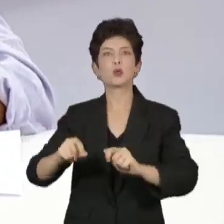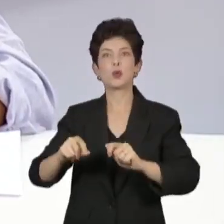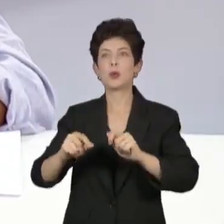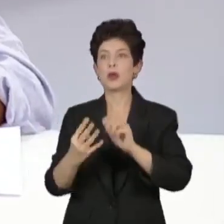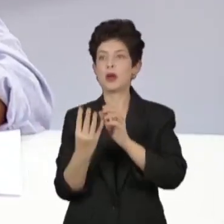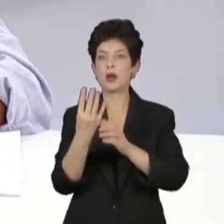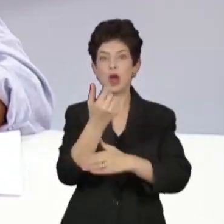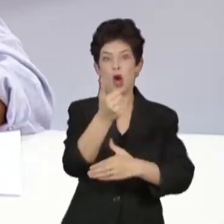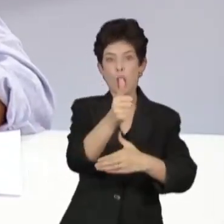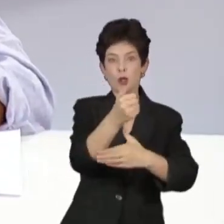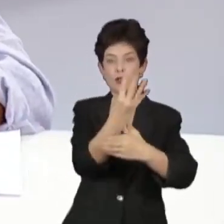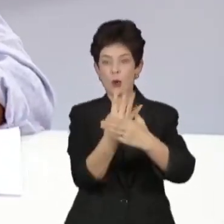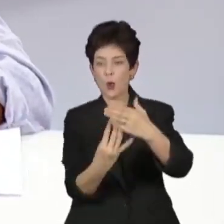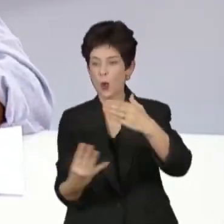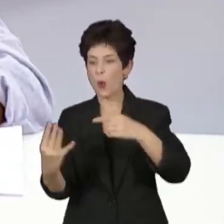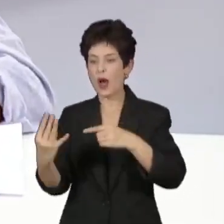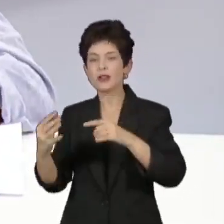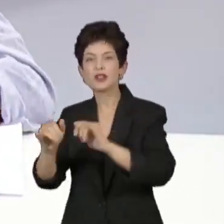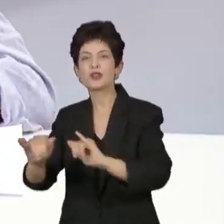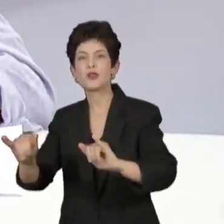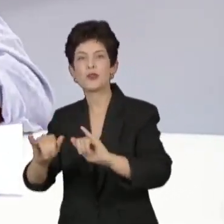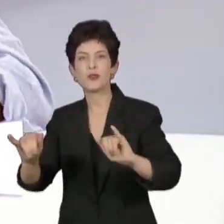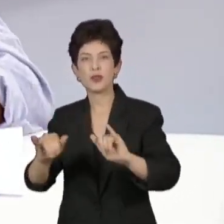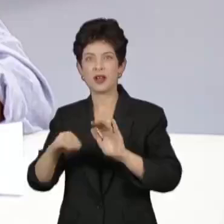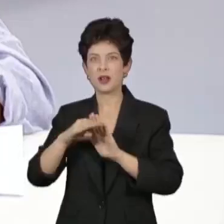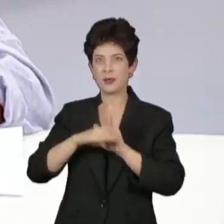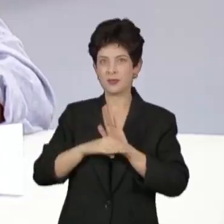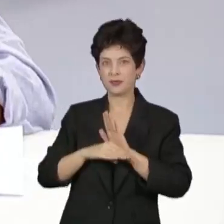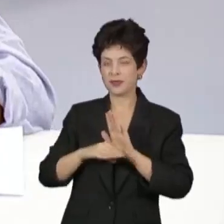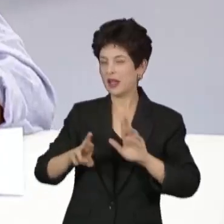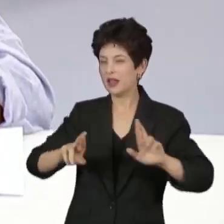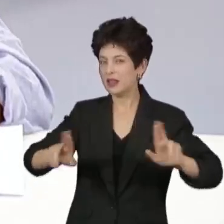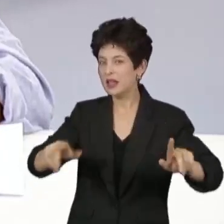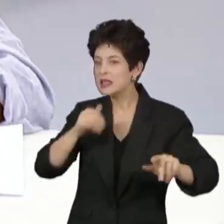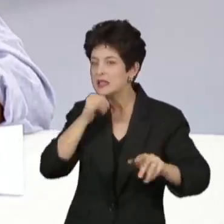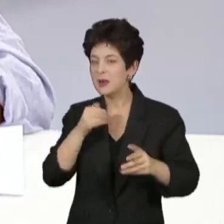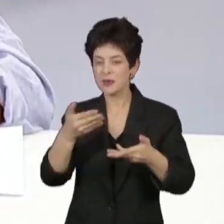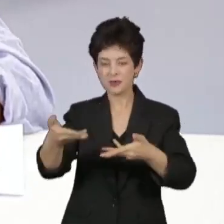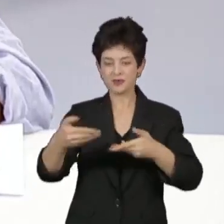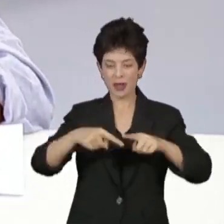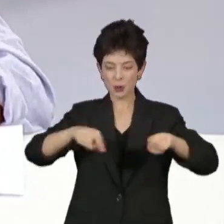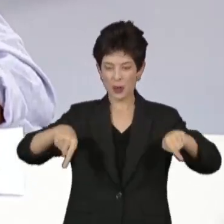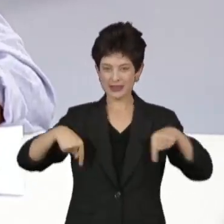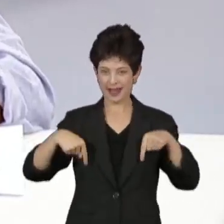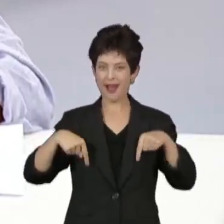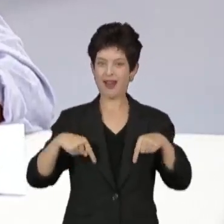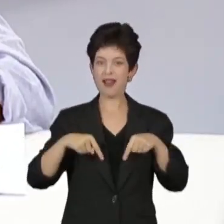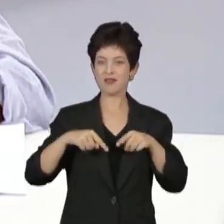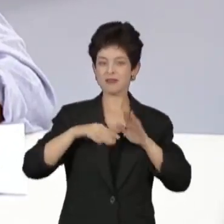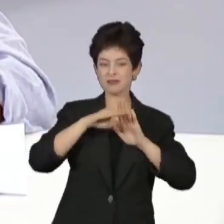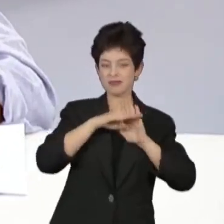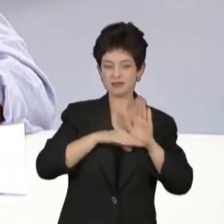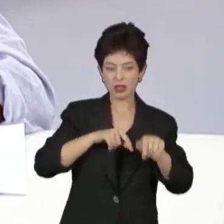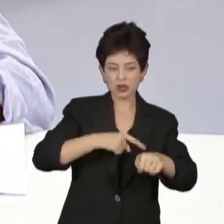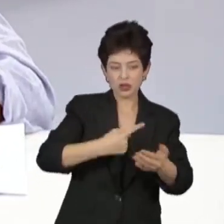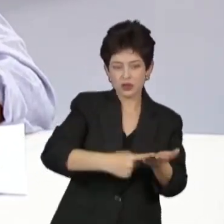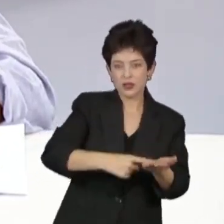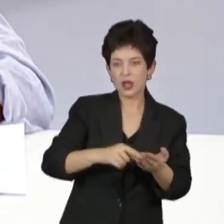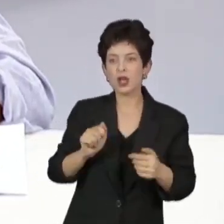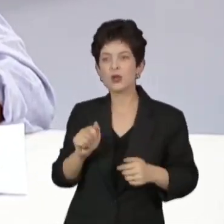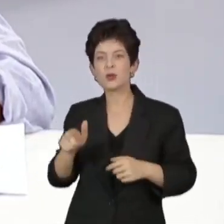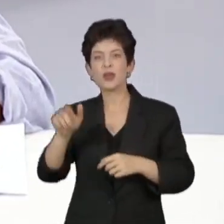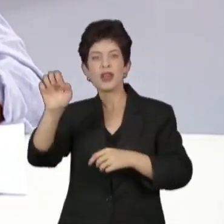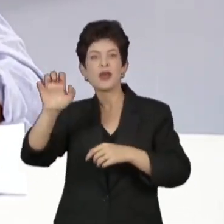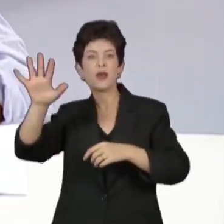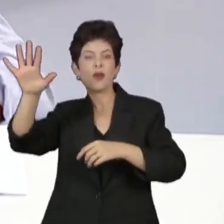4 dos 11 que divulgam a agenda. Não tem uma diferença de receber no seu gabinete com agenda, com publicidade, do que num camarote